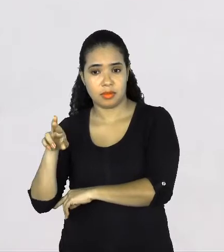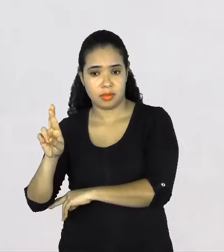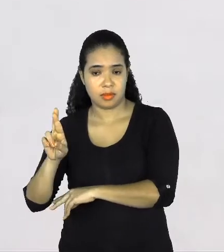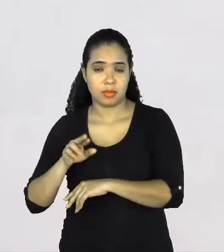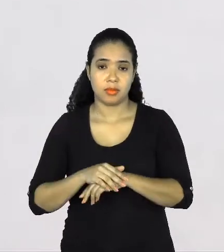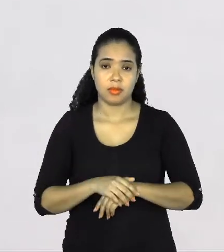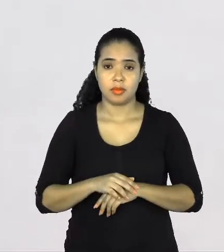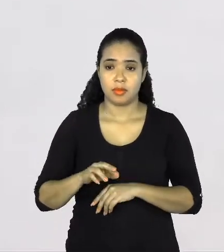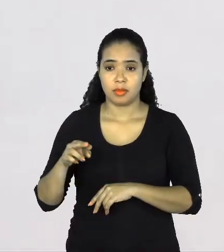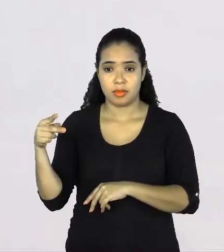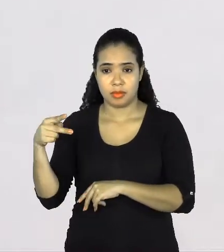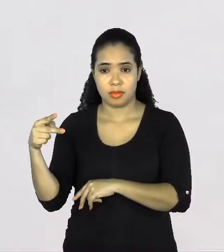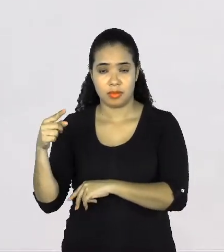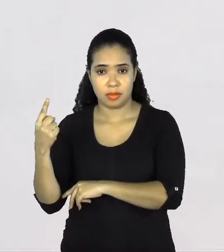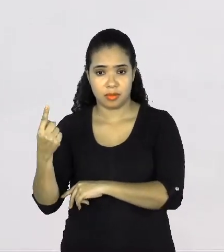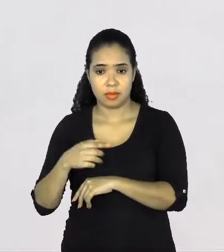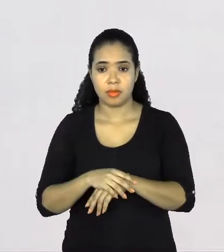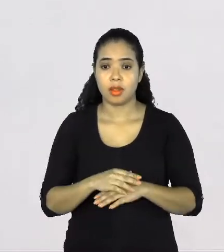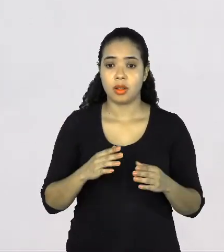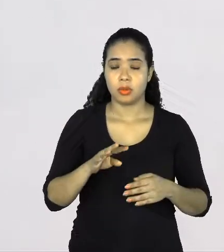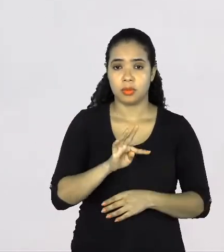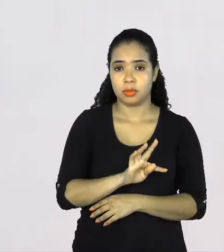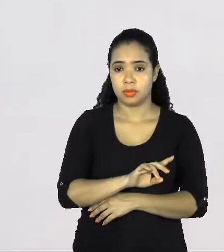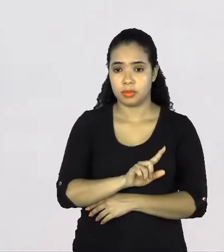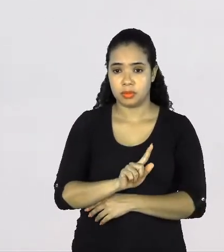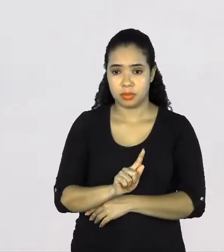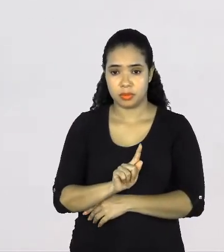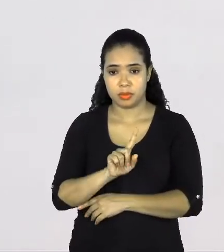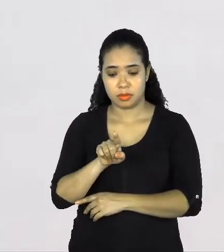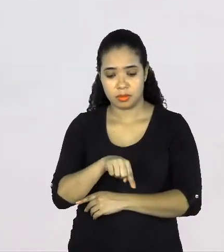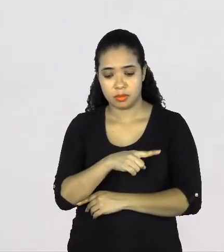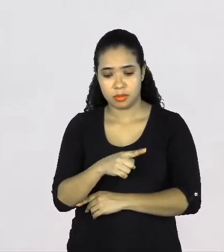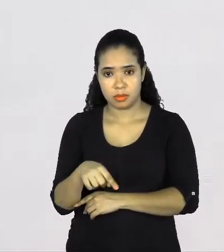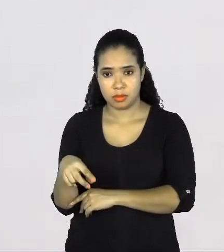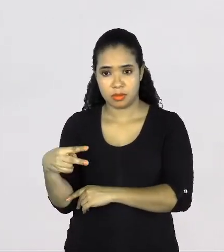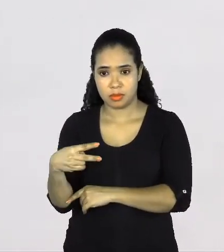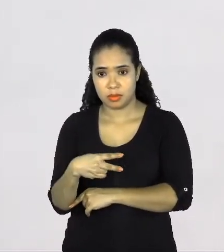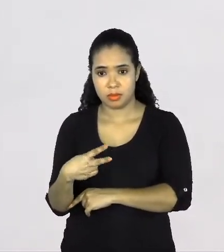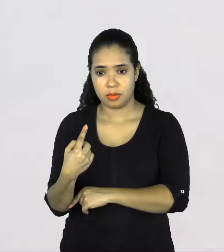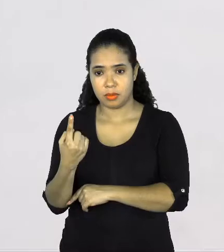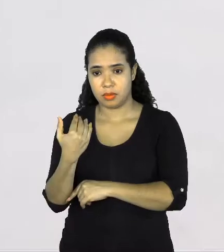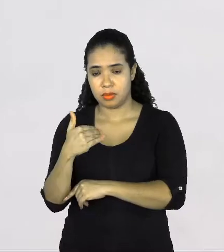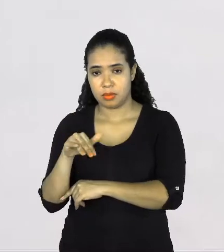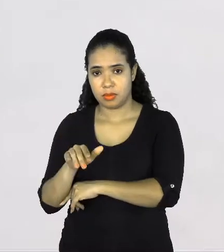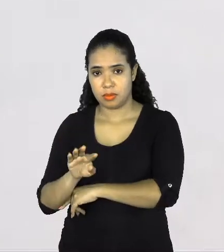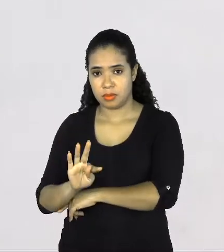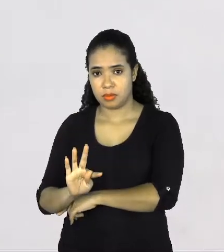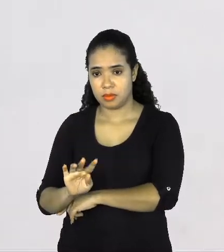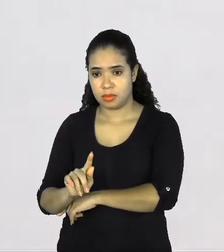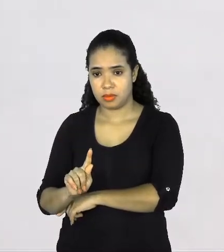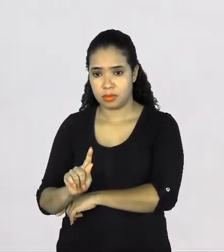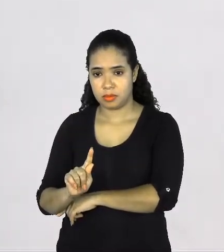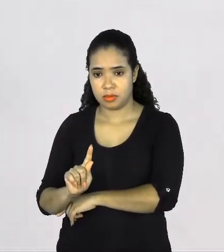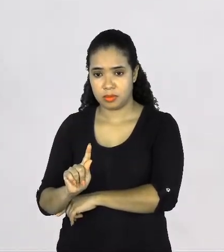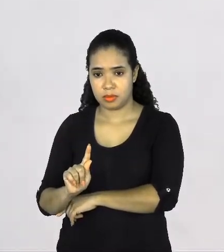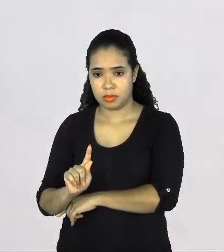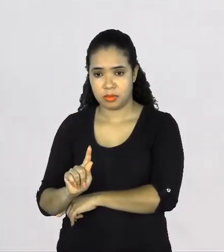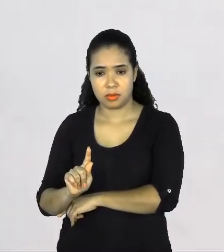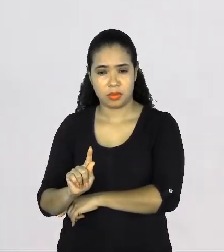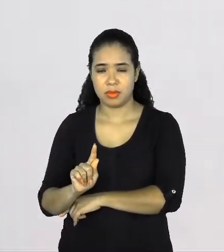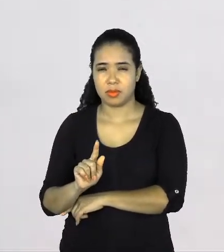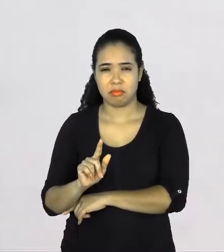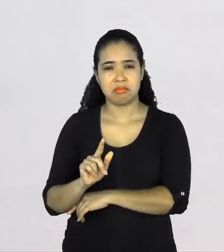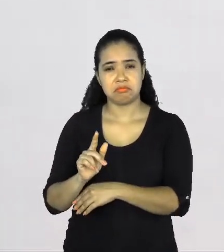que a tangente de um ângulo é sempre o inverso do seu complemento. Professor, achei lindo tudo que